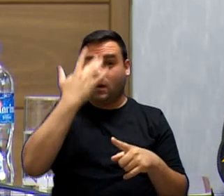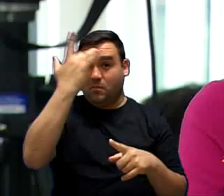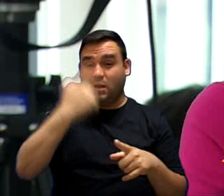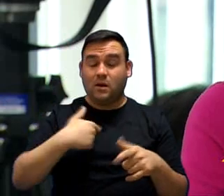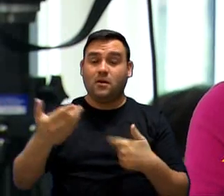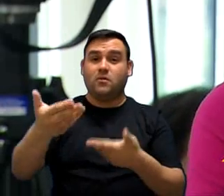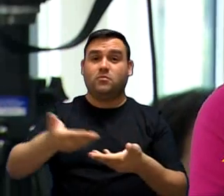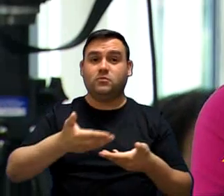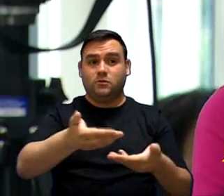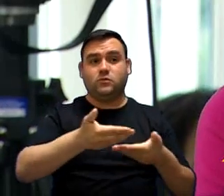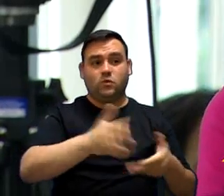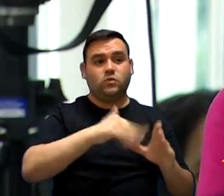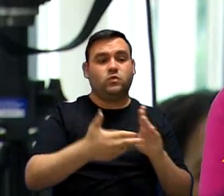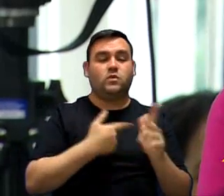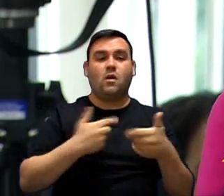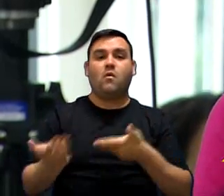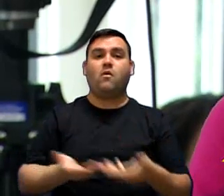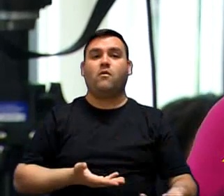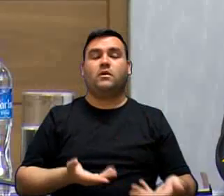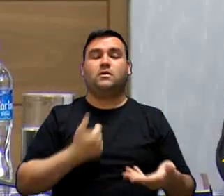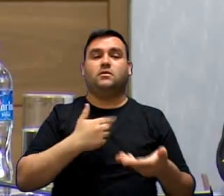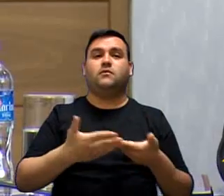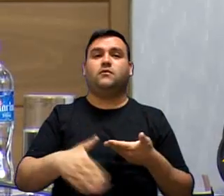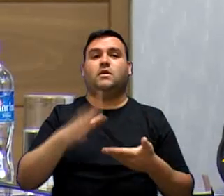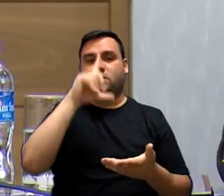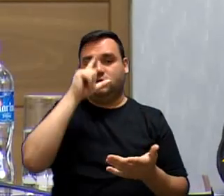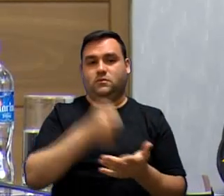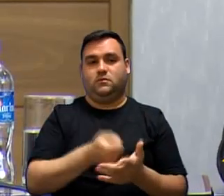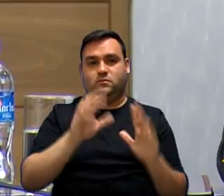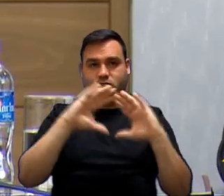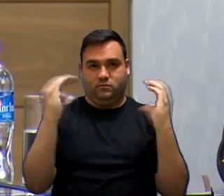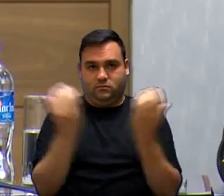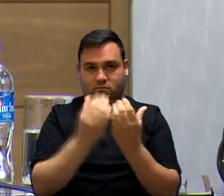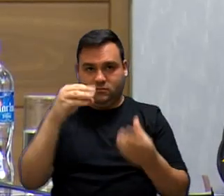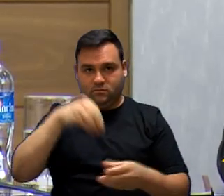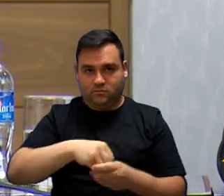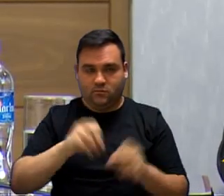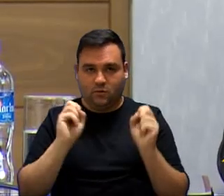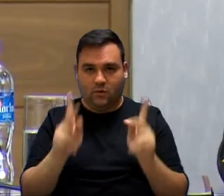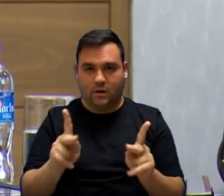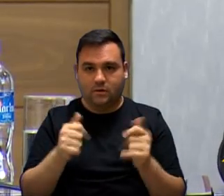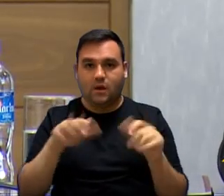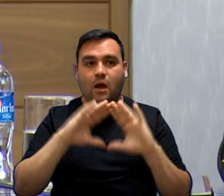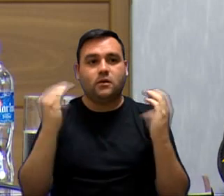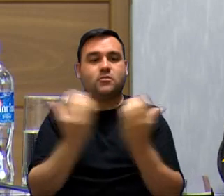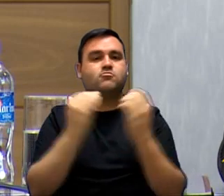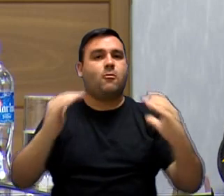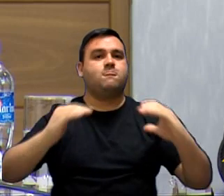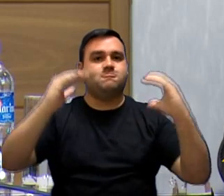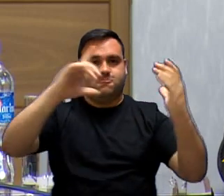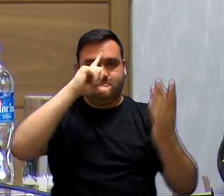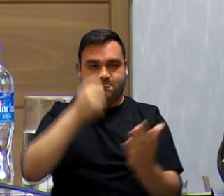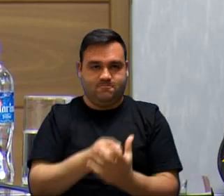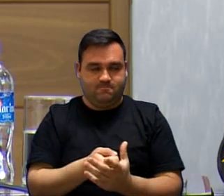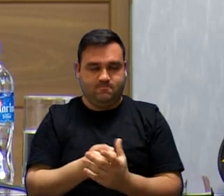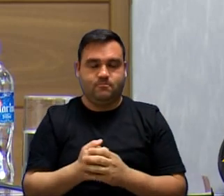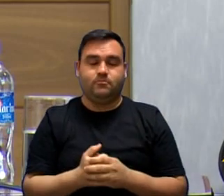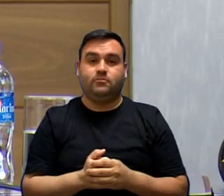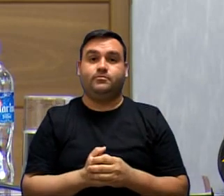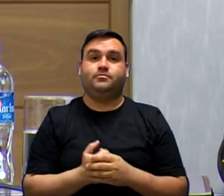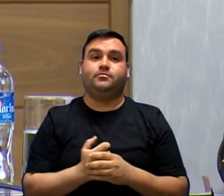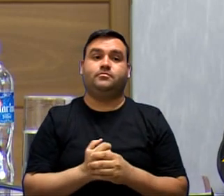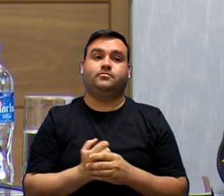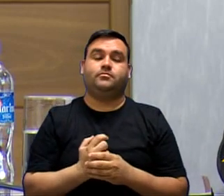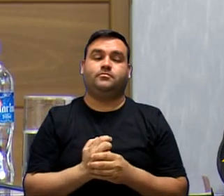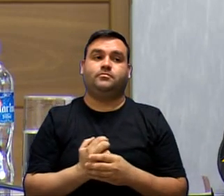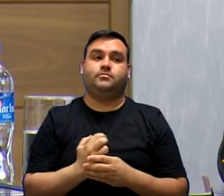estarei recepcionando os convidados. Eu colocarei em votação no plenário, tá bom? Plenário é soberano. Aí,